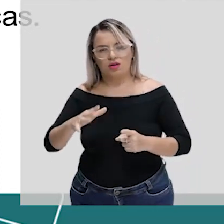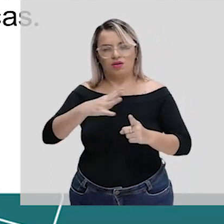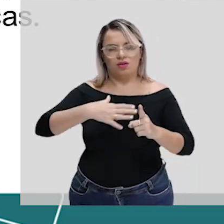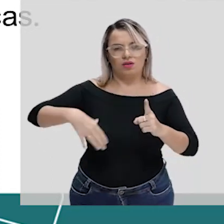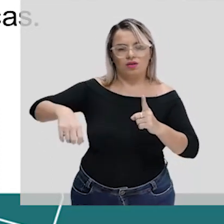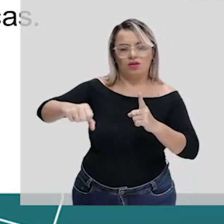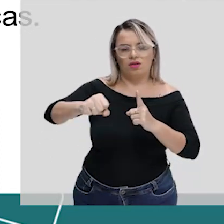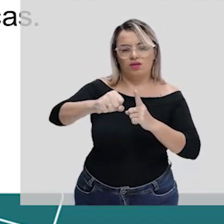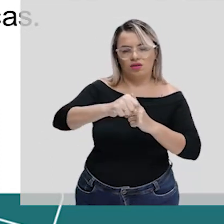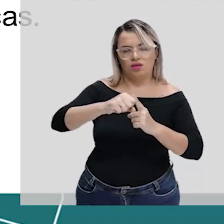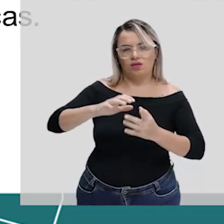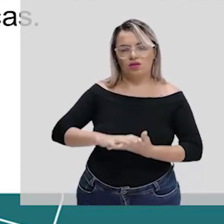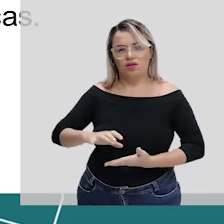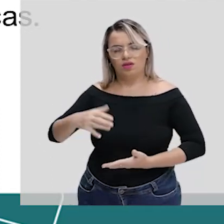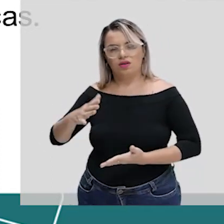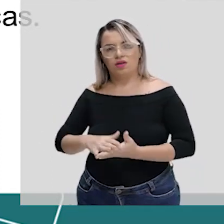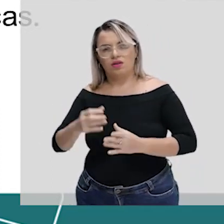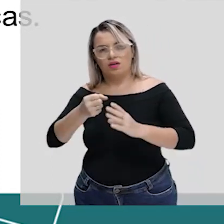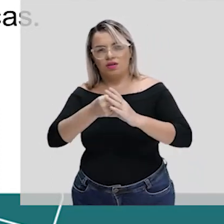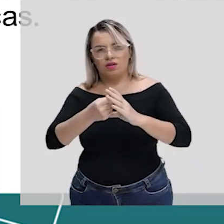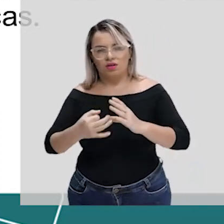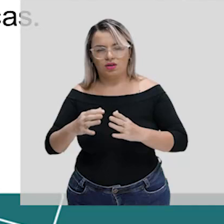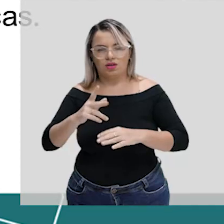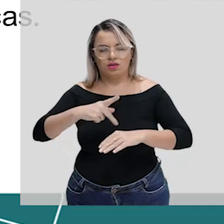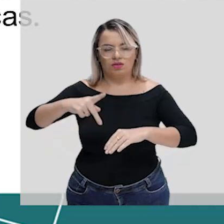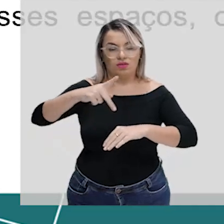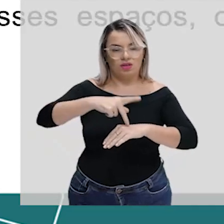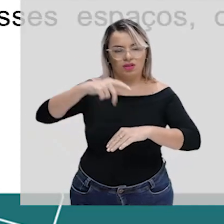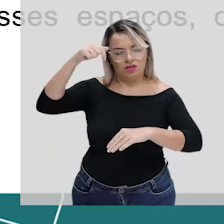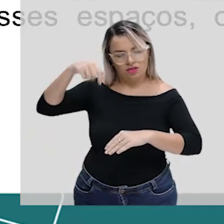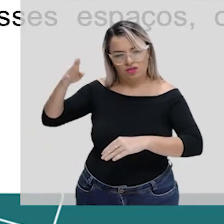são decorrentes dessa característica do Estado brasileiro.